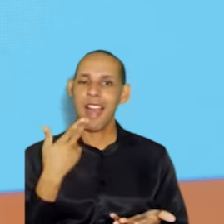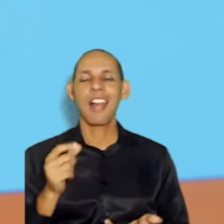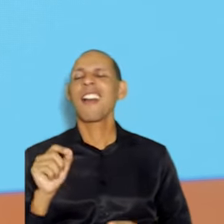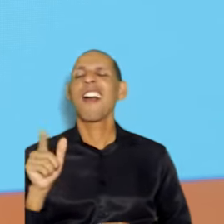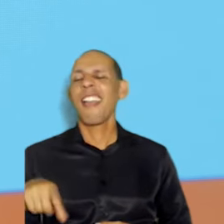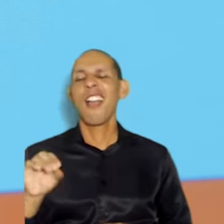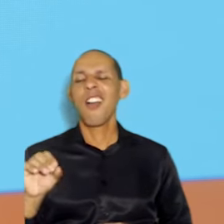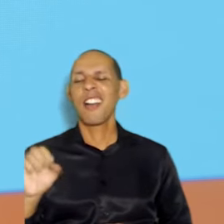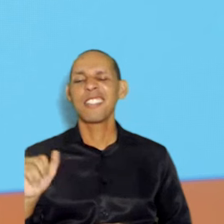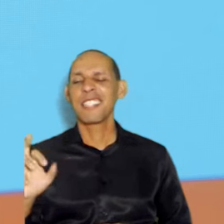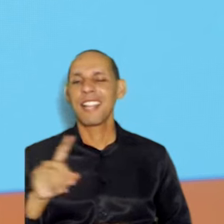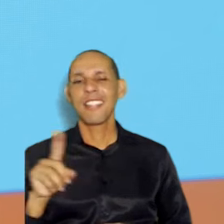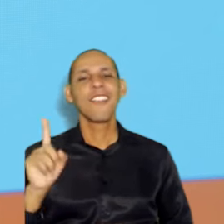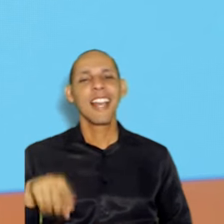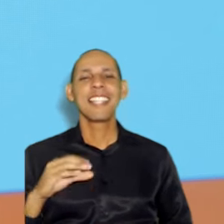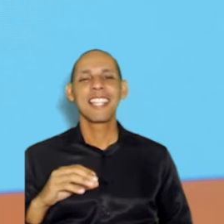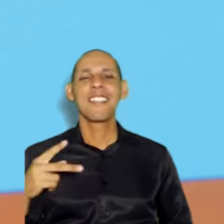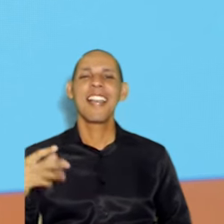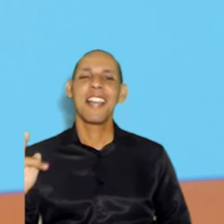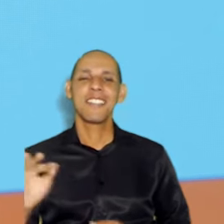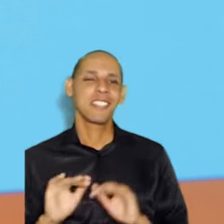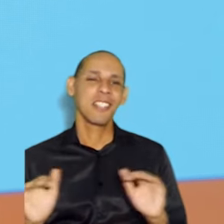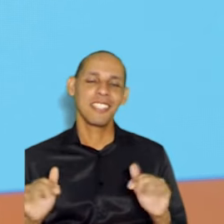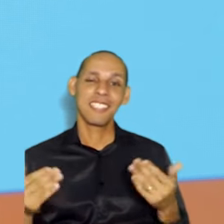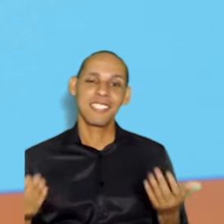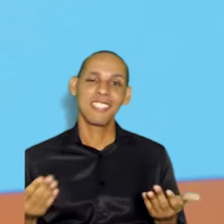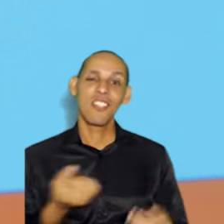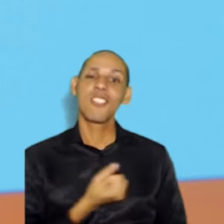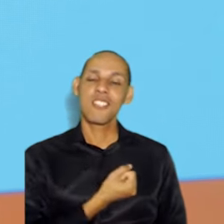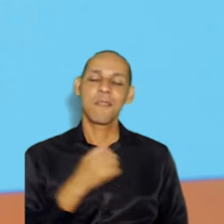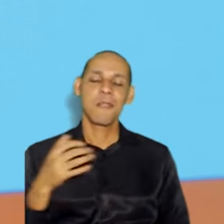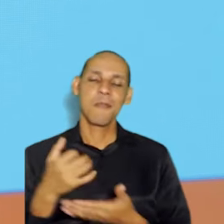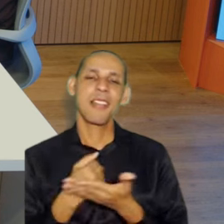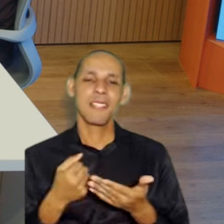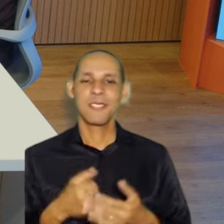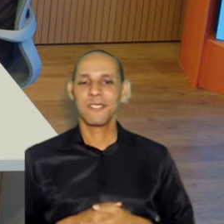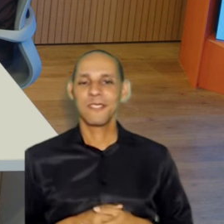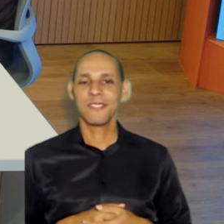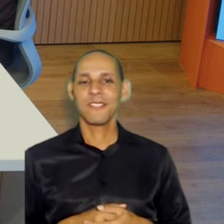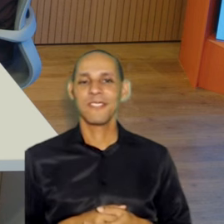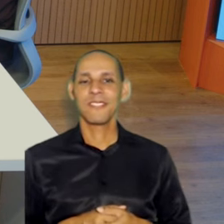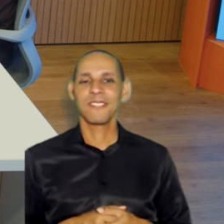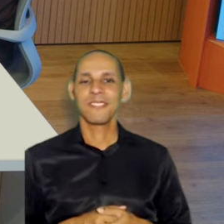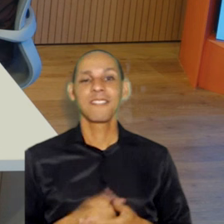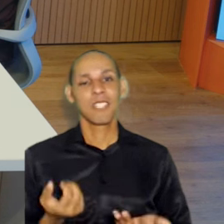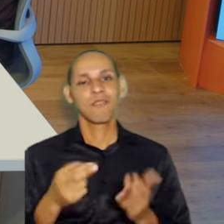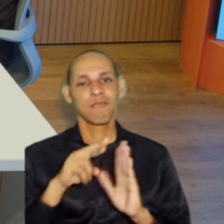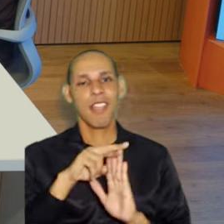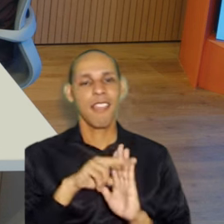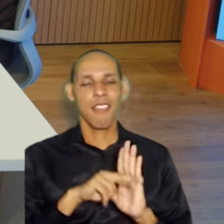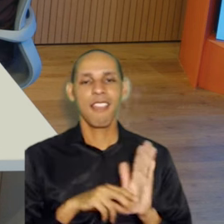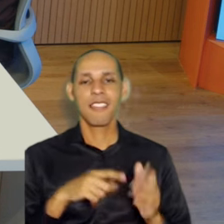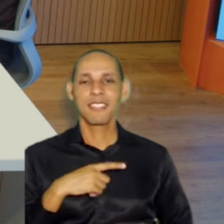pegar né E aí e existem as regras e tudo e tal gente é quase uma aula de contabilidade né porque